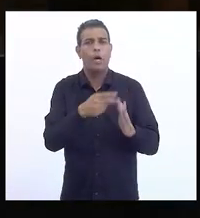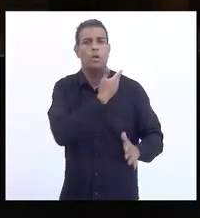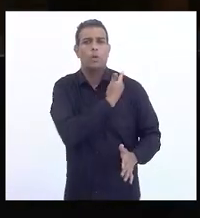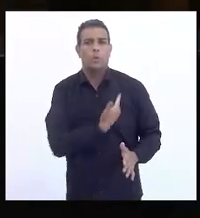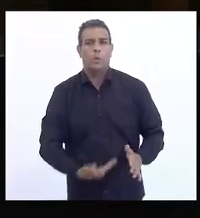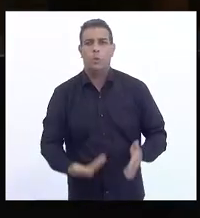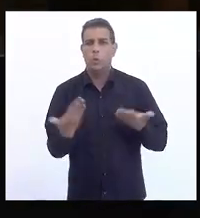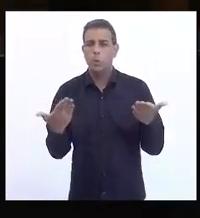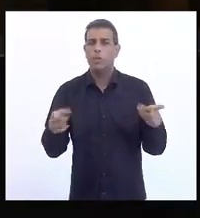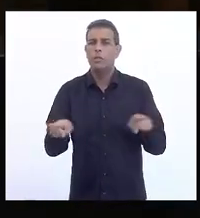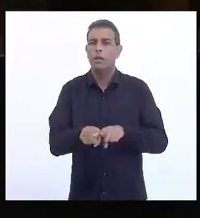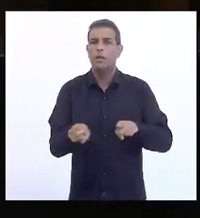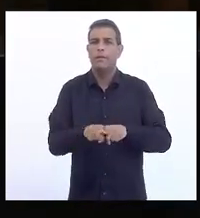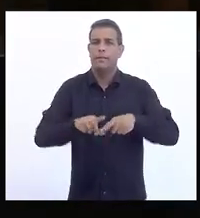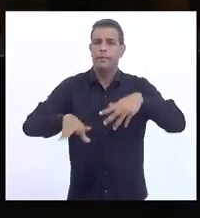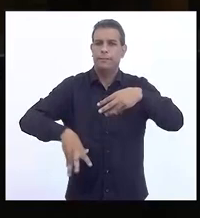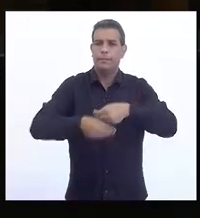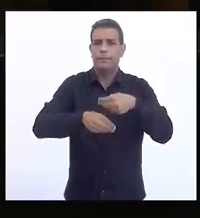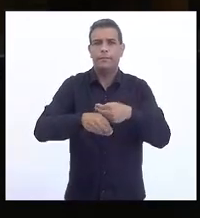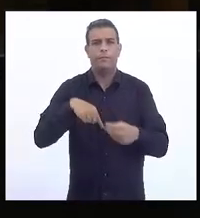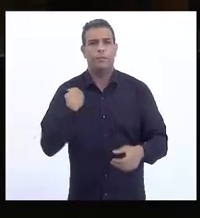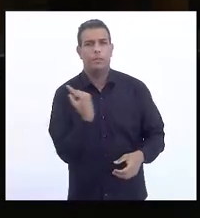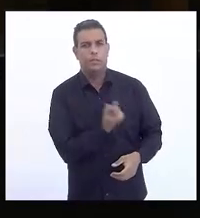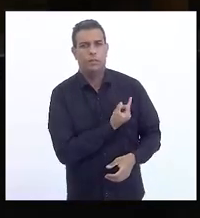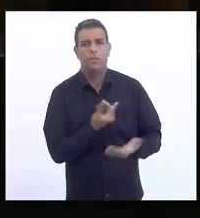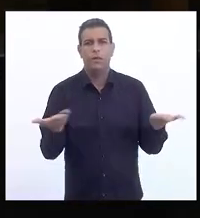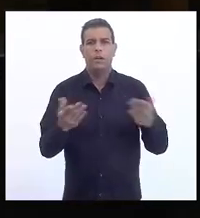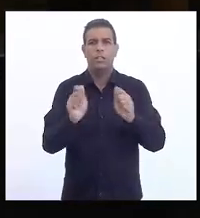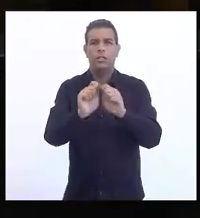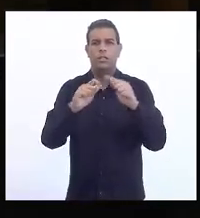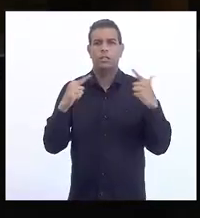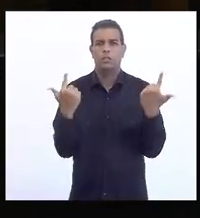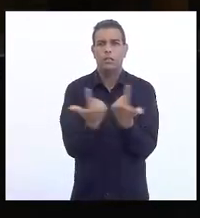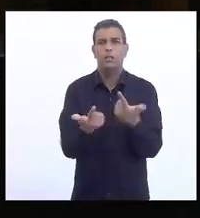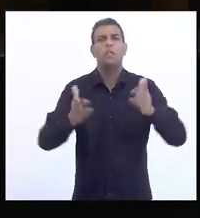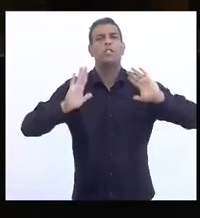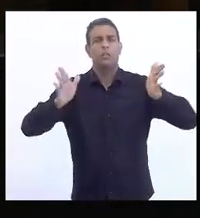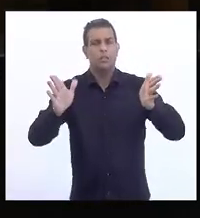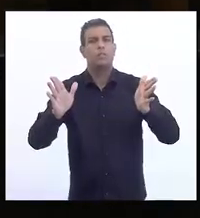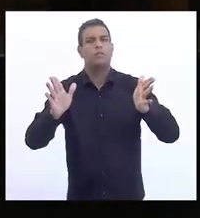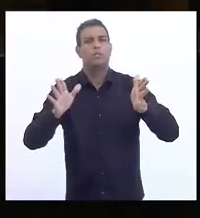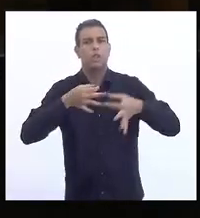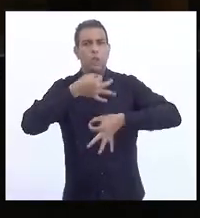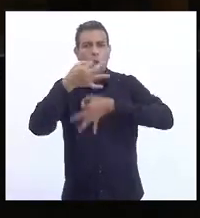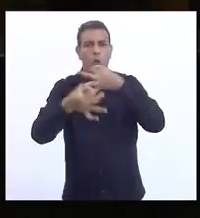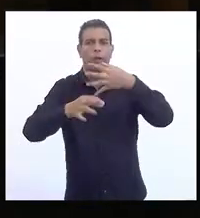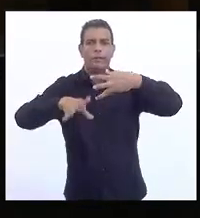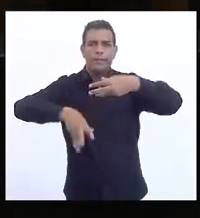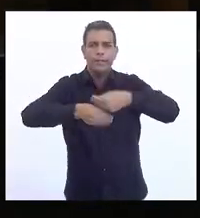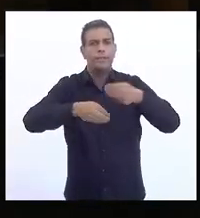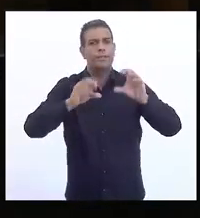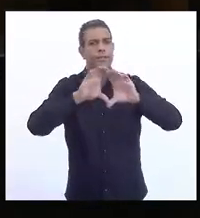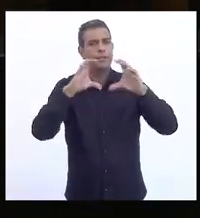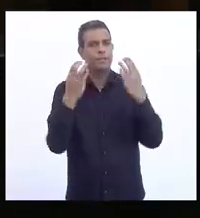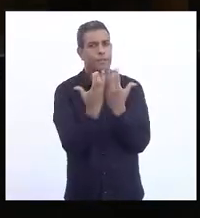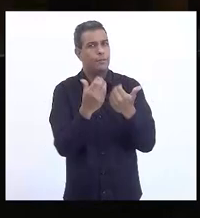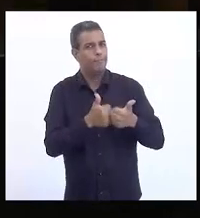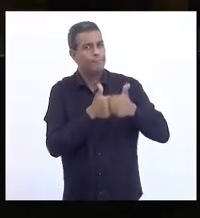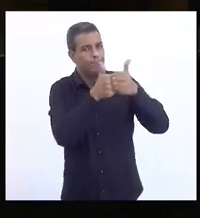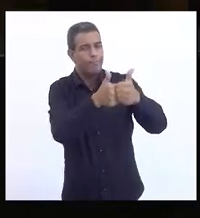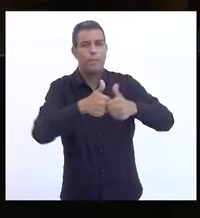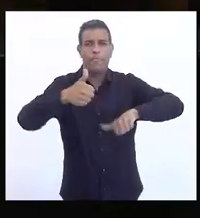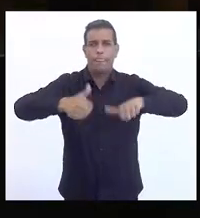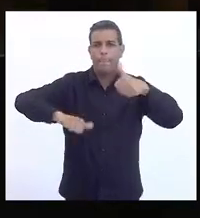Estado. Inclusive, nós aqui nessa casa já fizemos uma subcomissão de